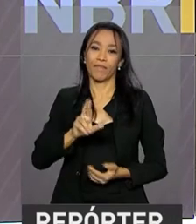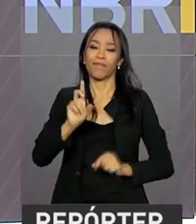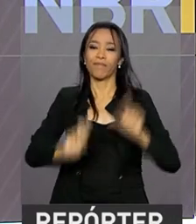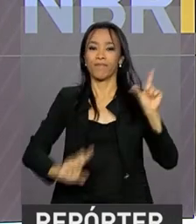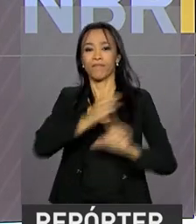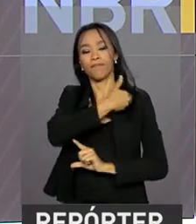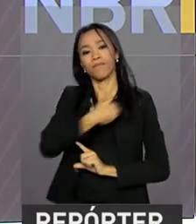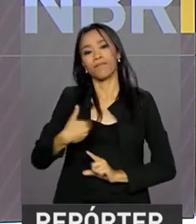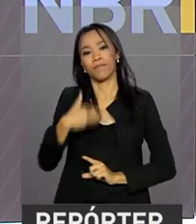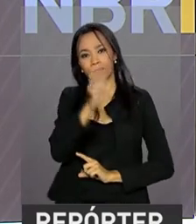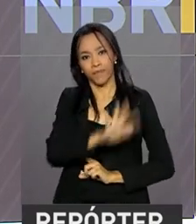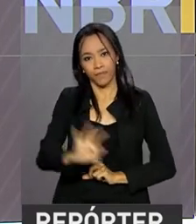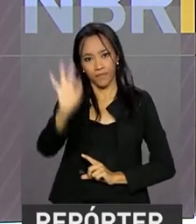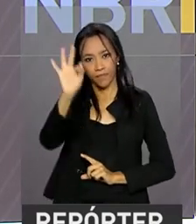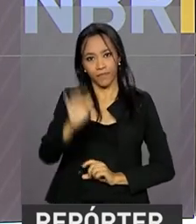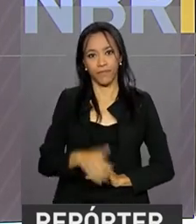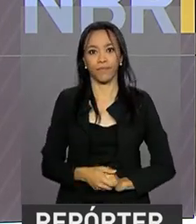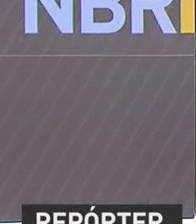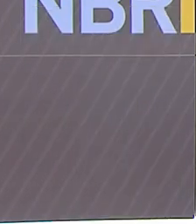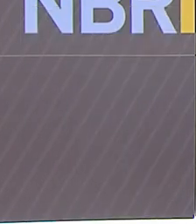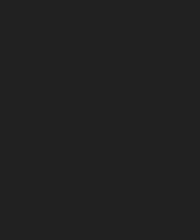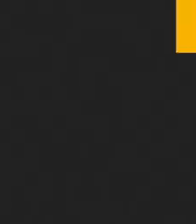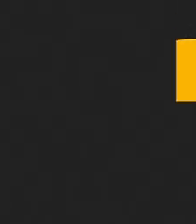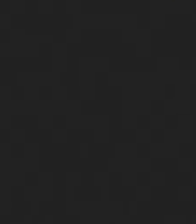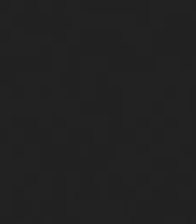nbr a tv do governo federal